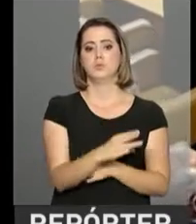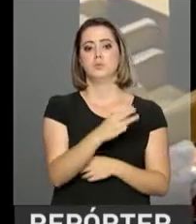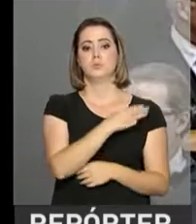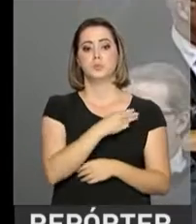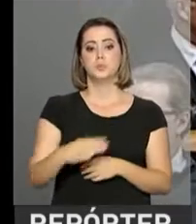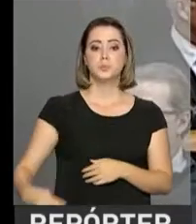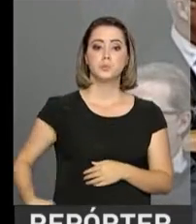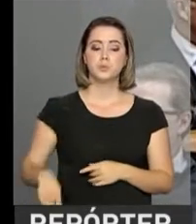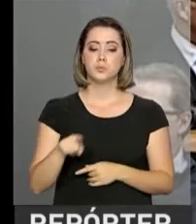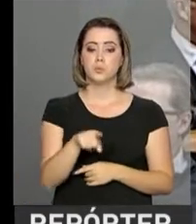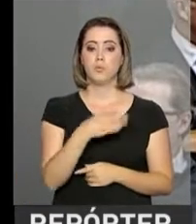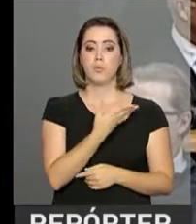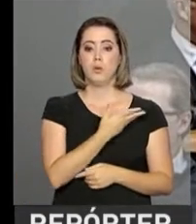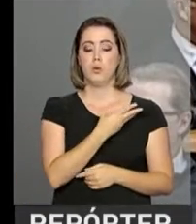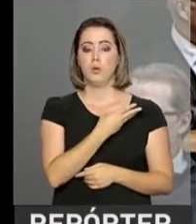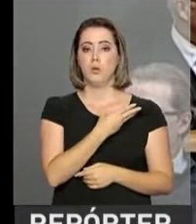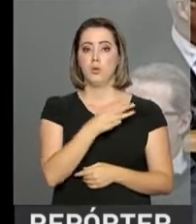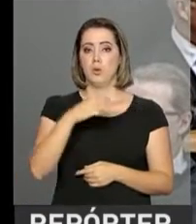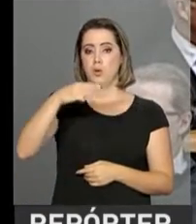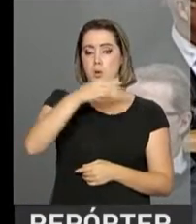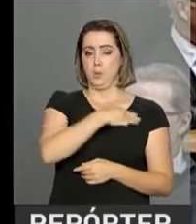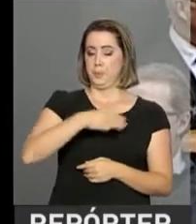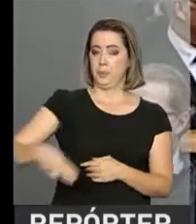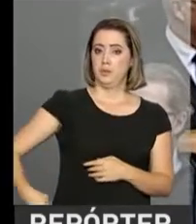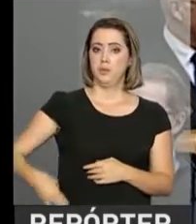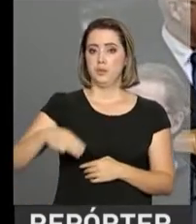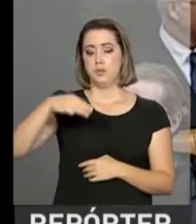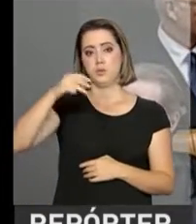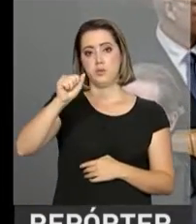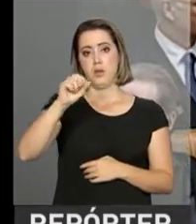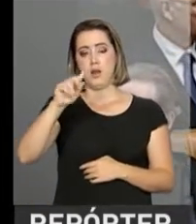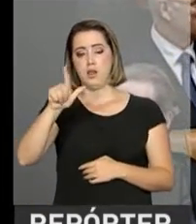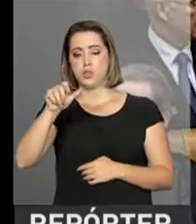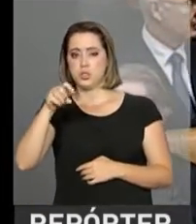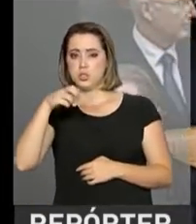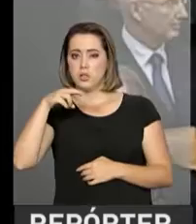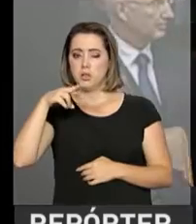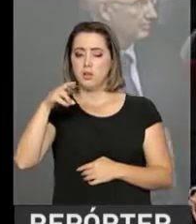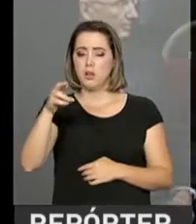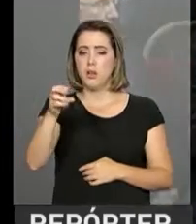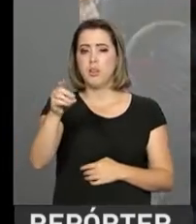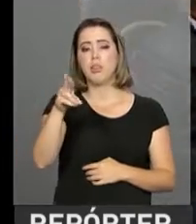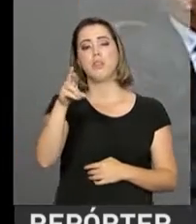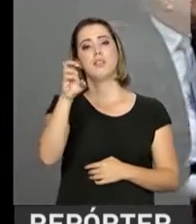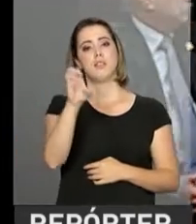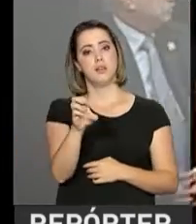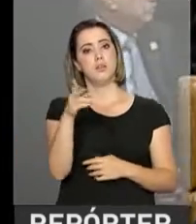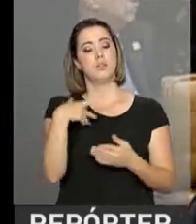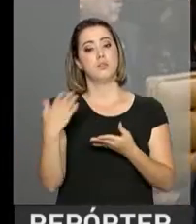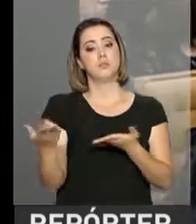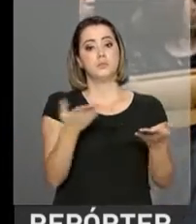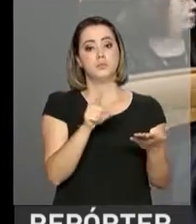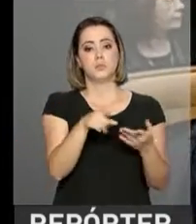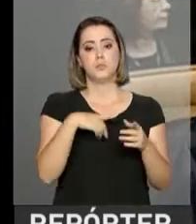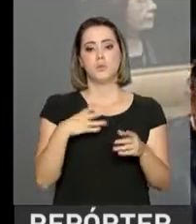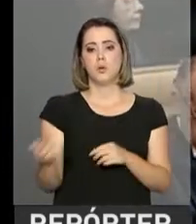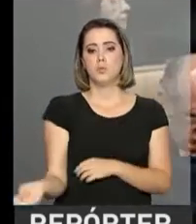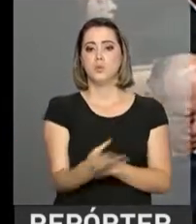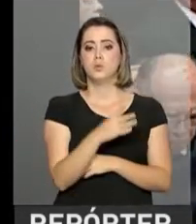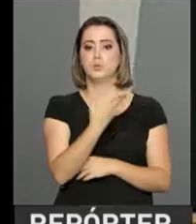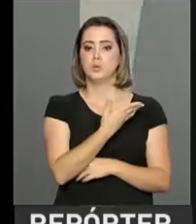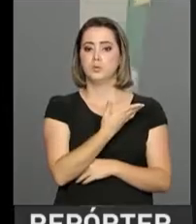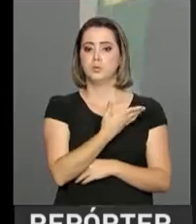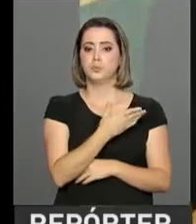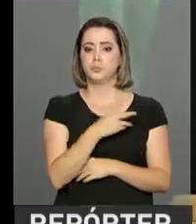ministro. Alexandre de Moraes foi conduzido ao plenário pelo decano do tribunal, ministro Celso de Mello, e pelo mais recente,